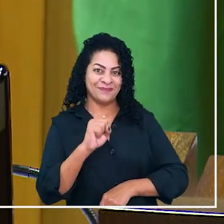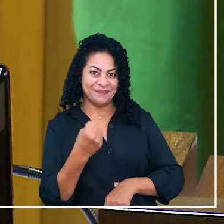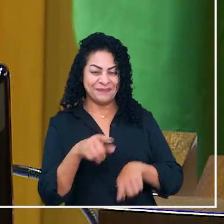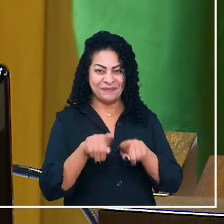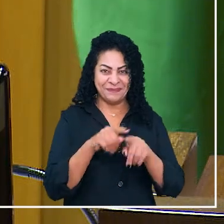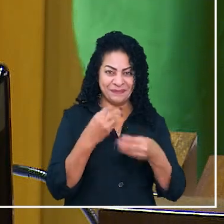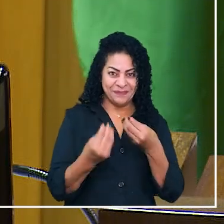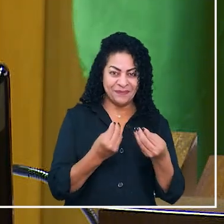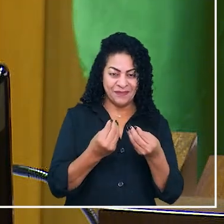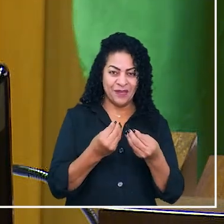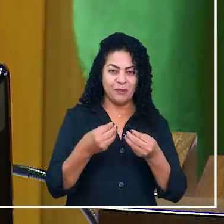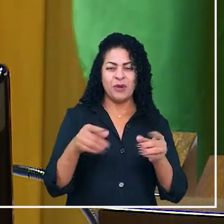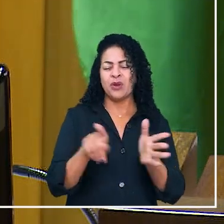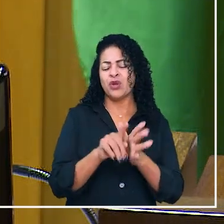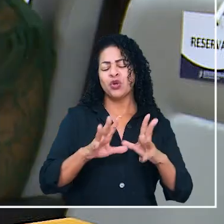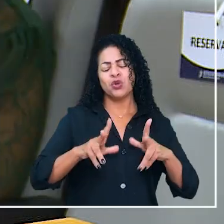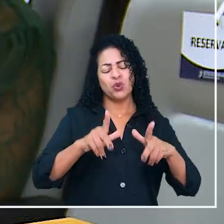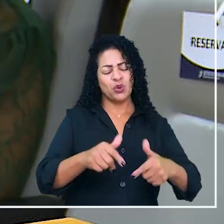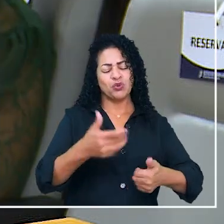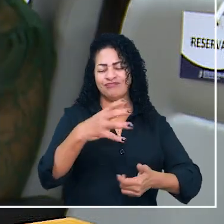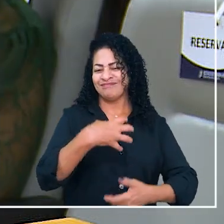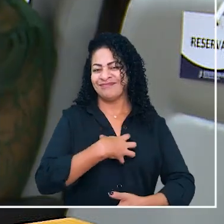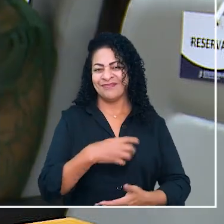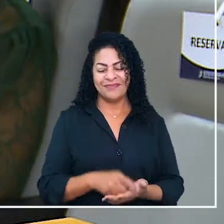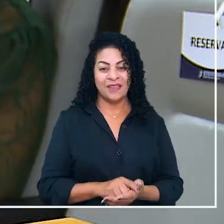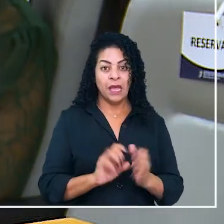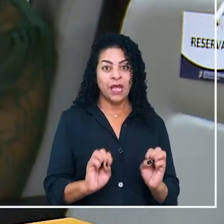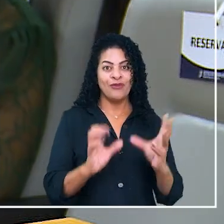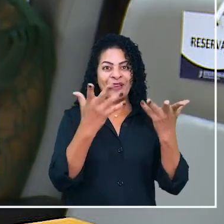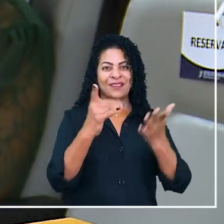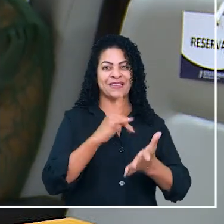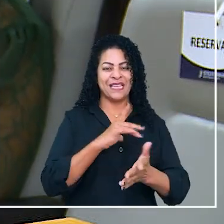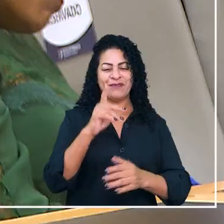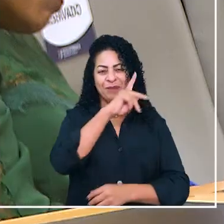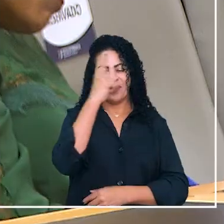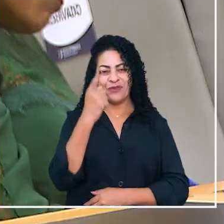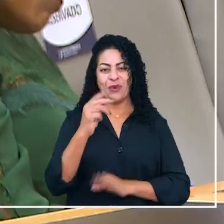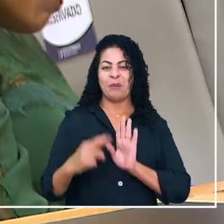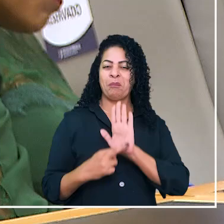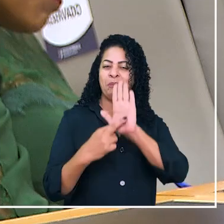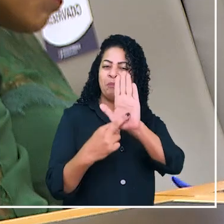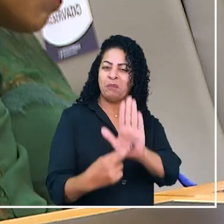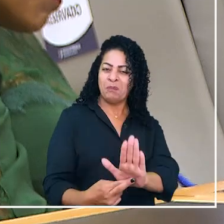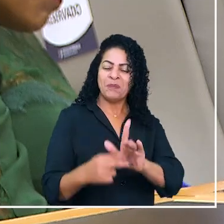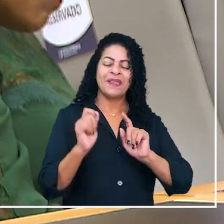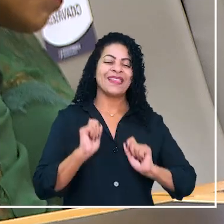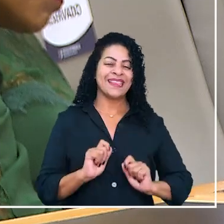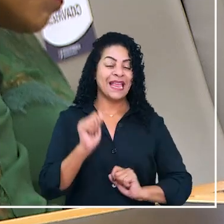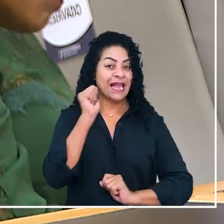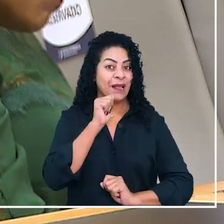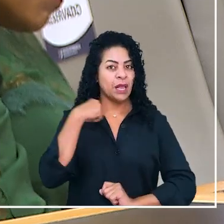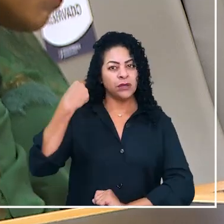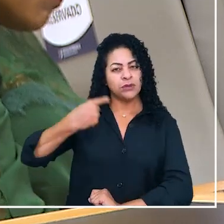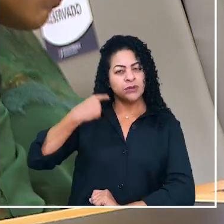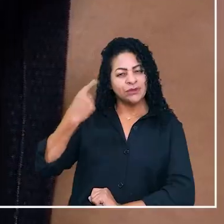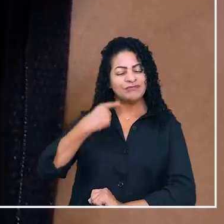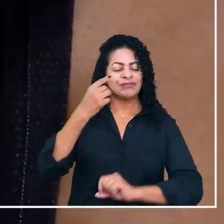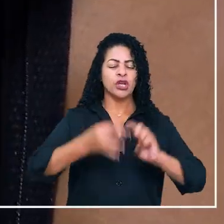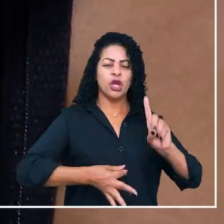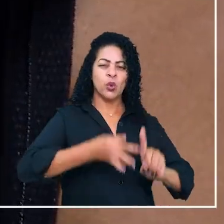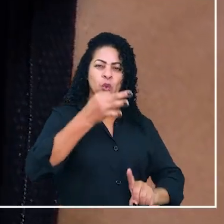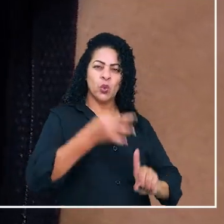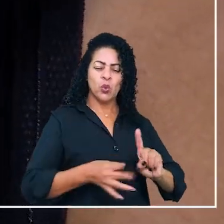normas e tratados internacionais. Participaram do evento representantes da magistratura, da advocacia,